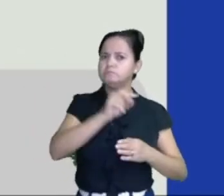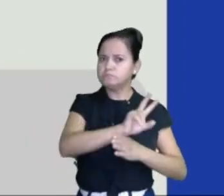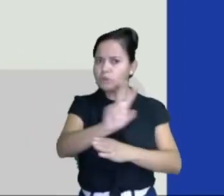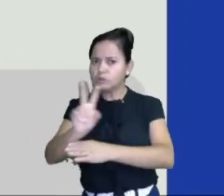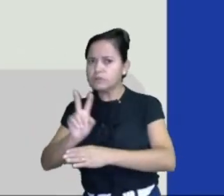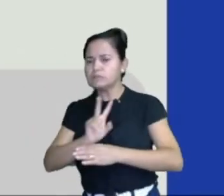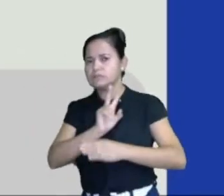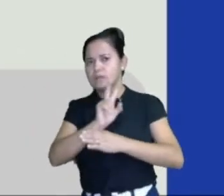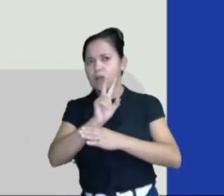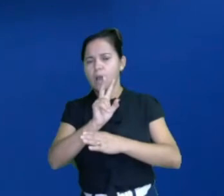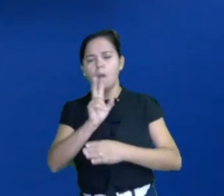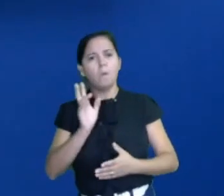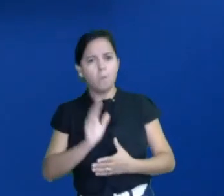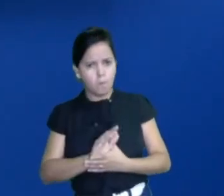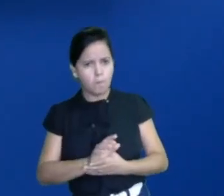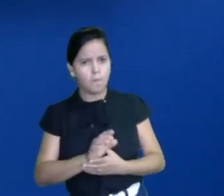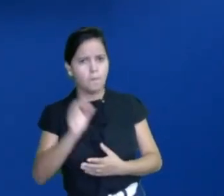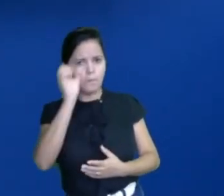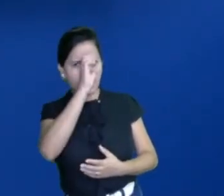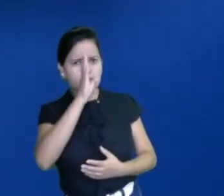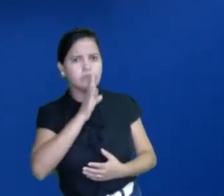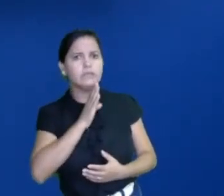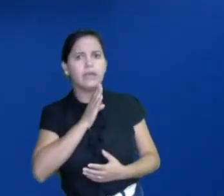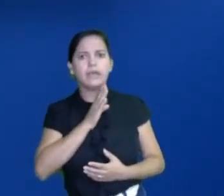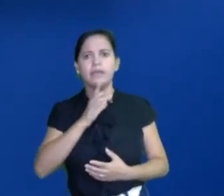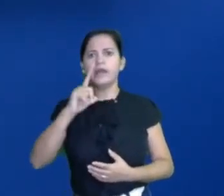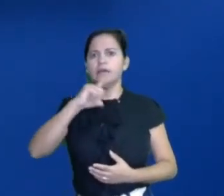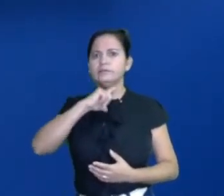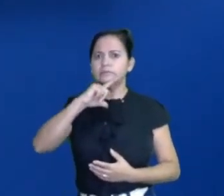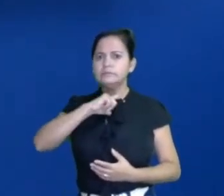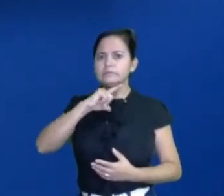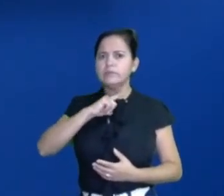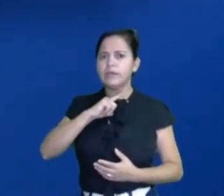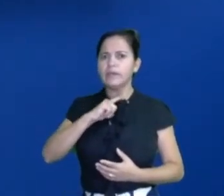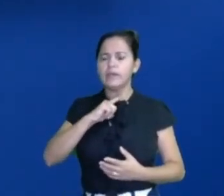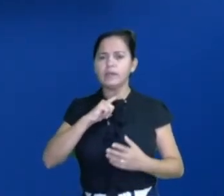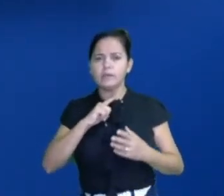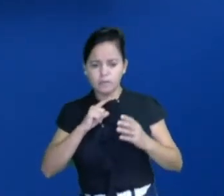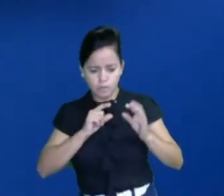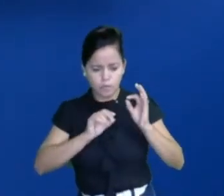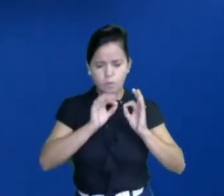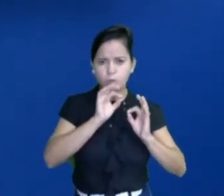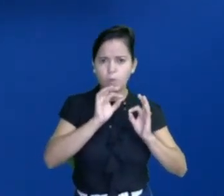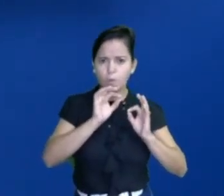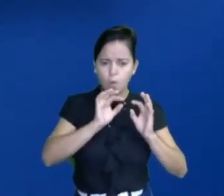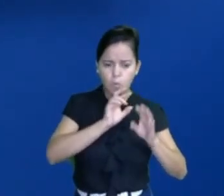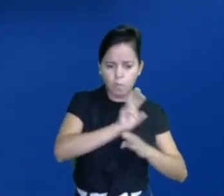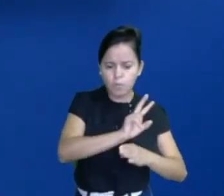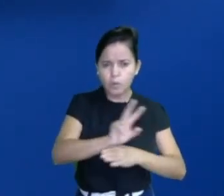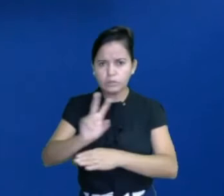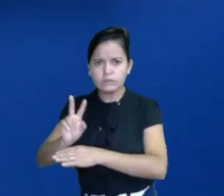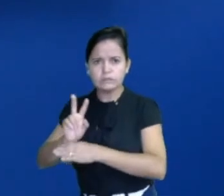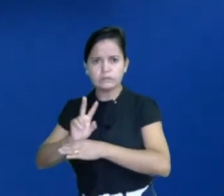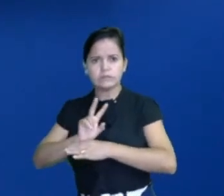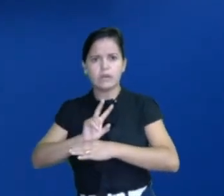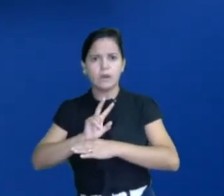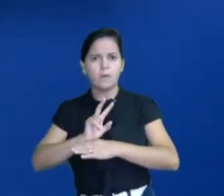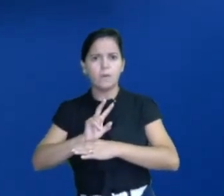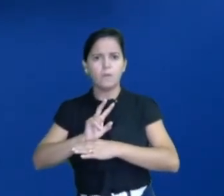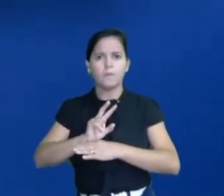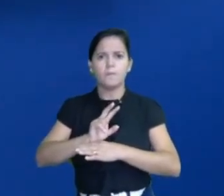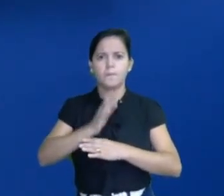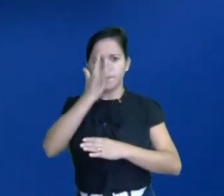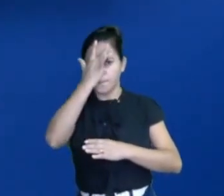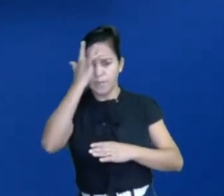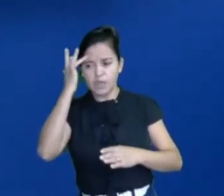órgão, gente, federal, é um órgão que protege esses locais. Só que essas pessoas que